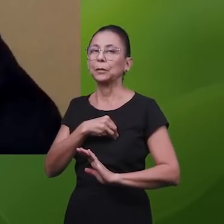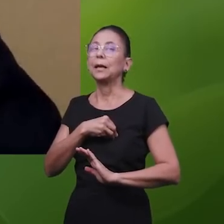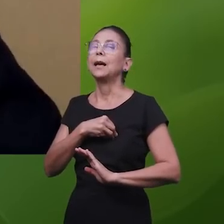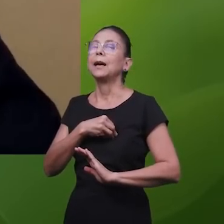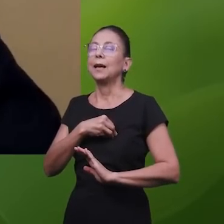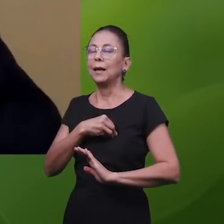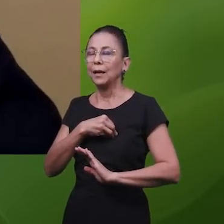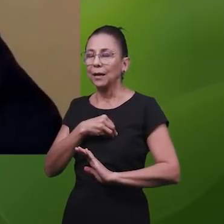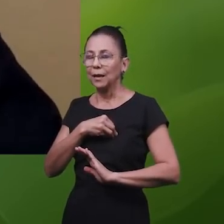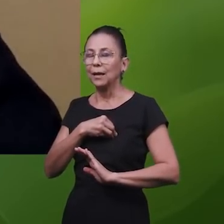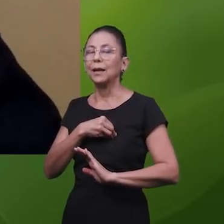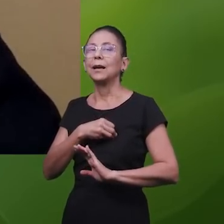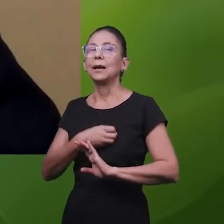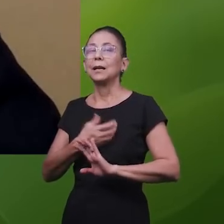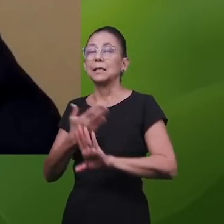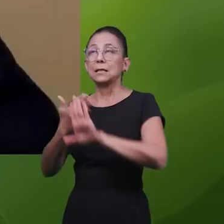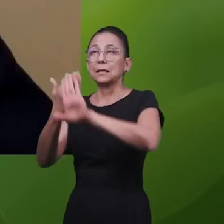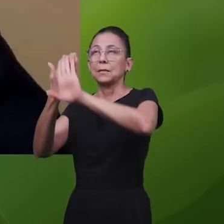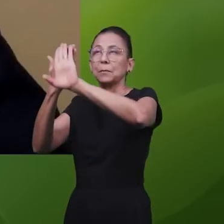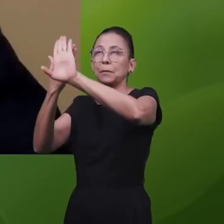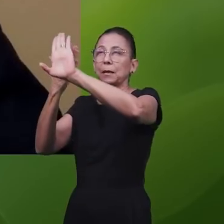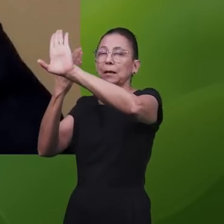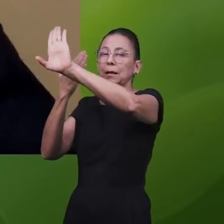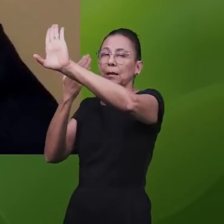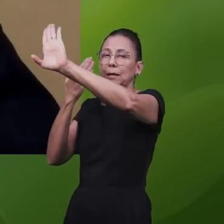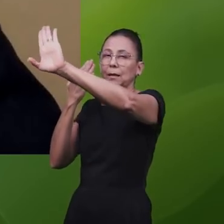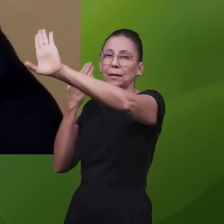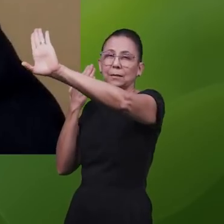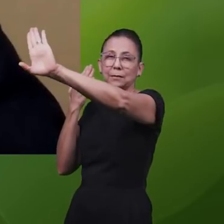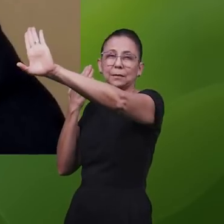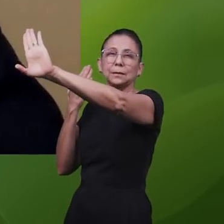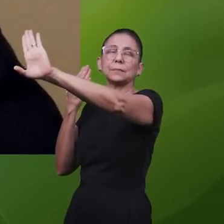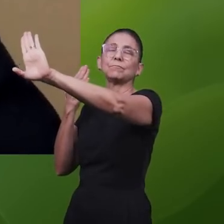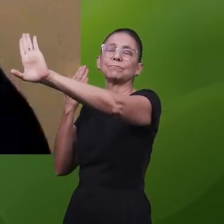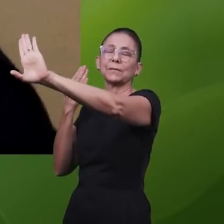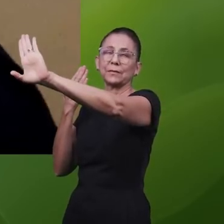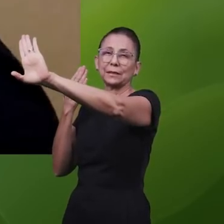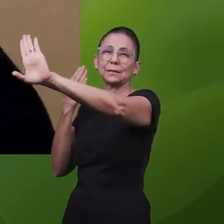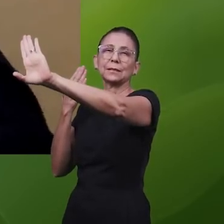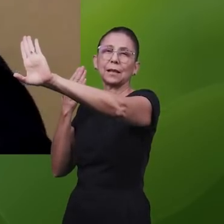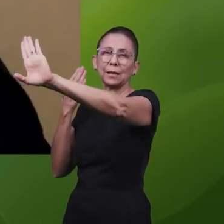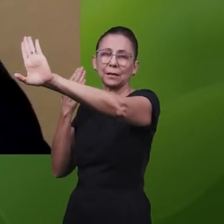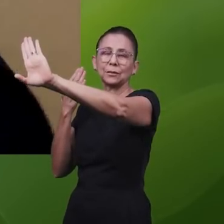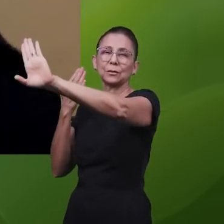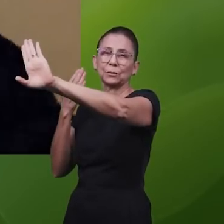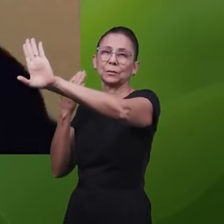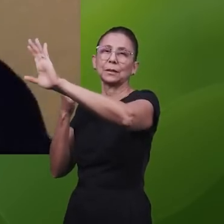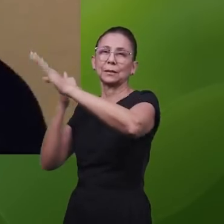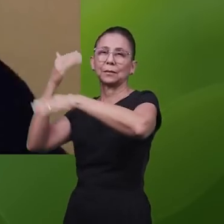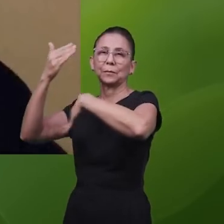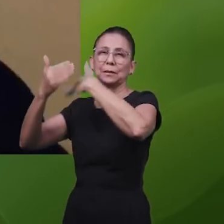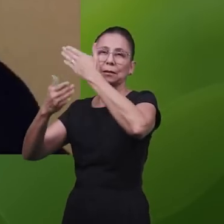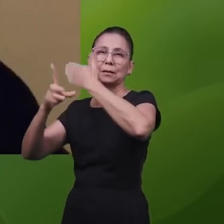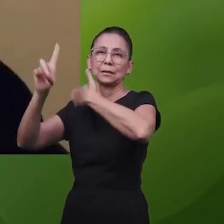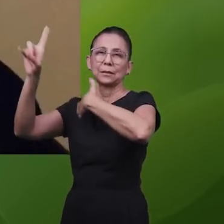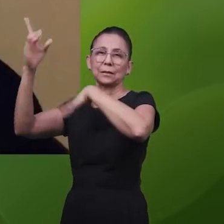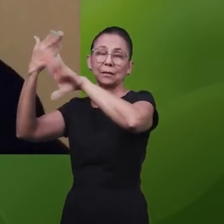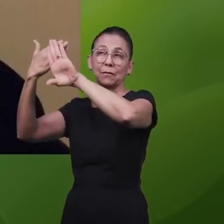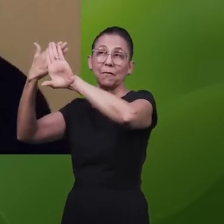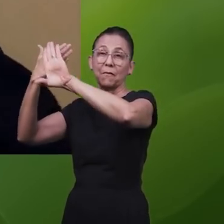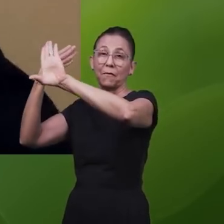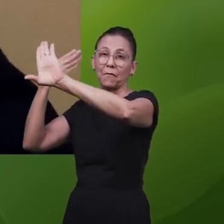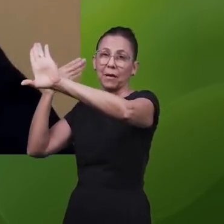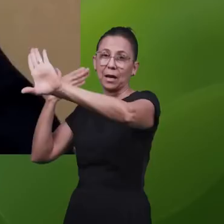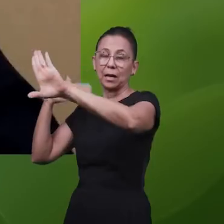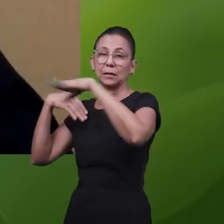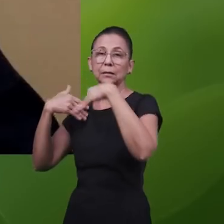Pelo pecado, nós nos distanciamos, estamos afastados da presença de